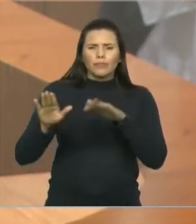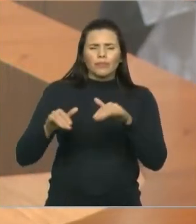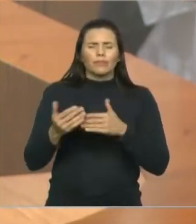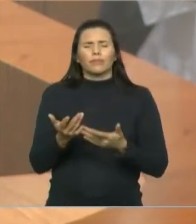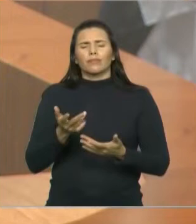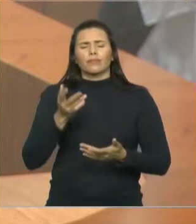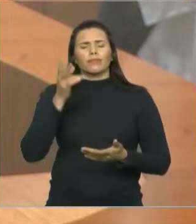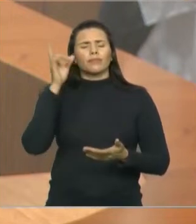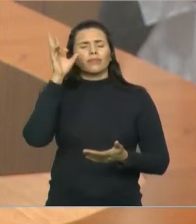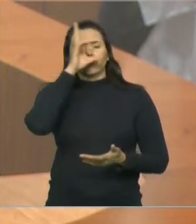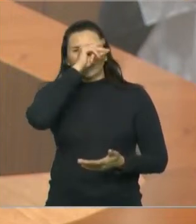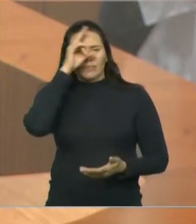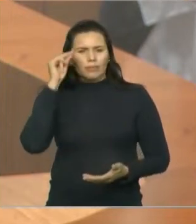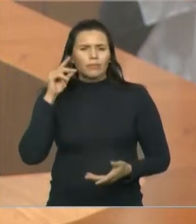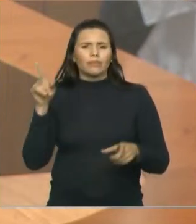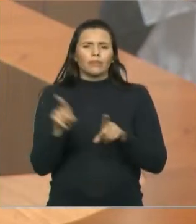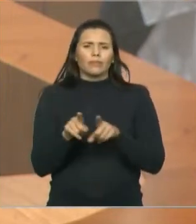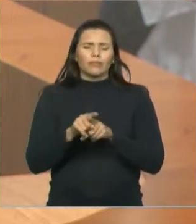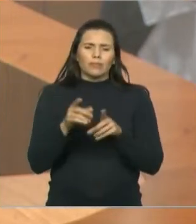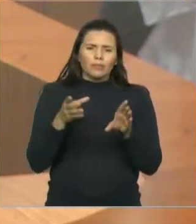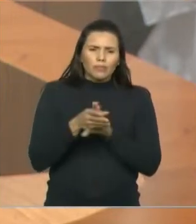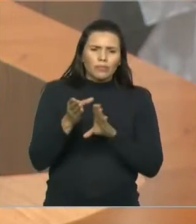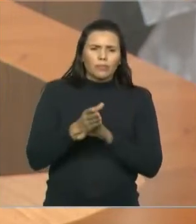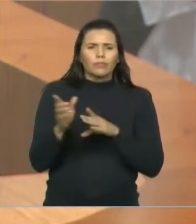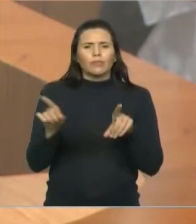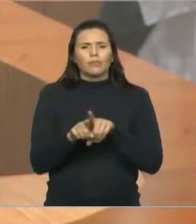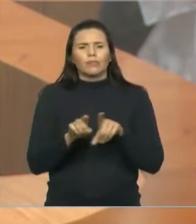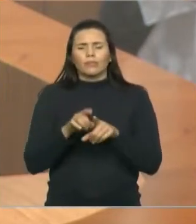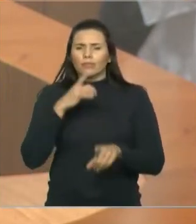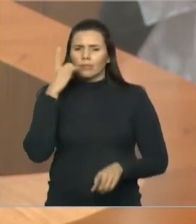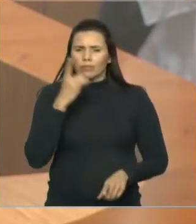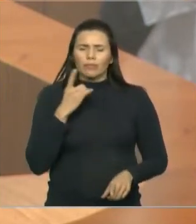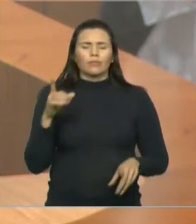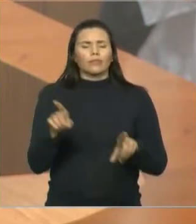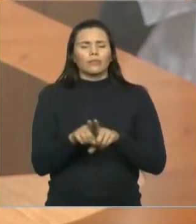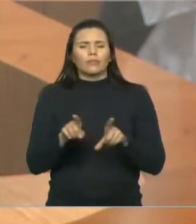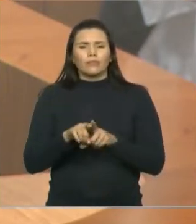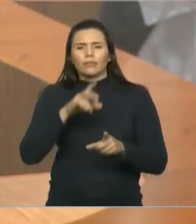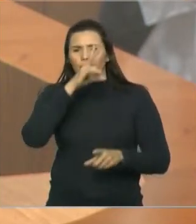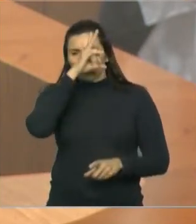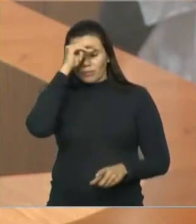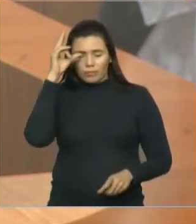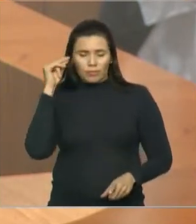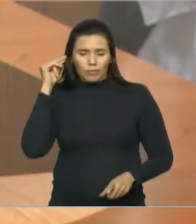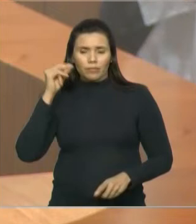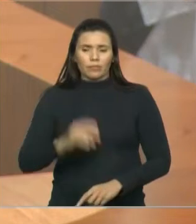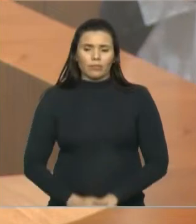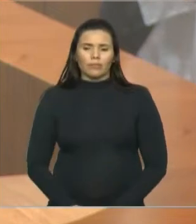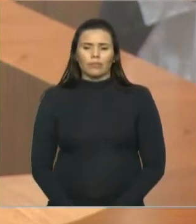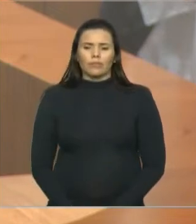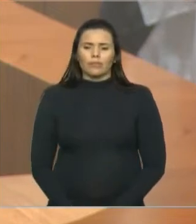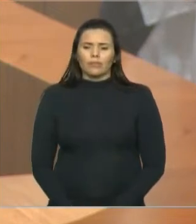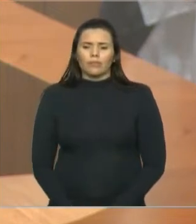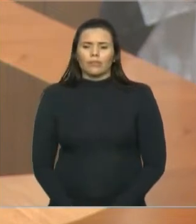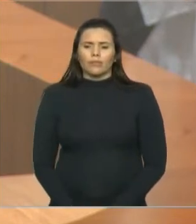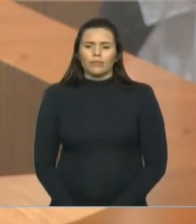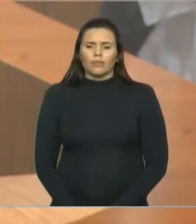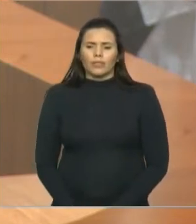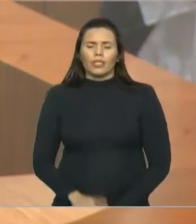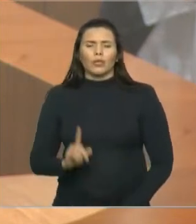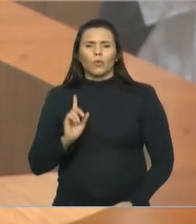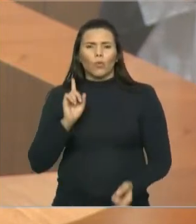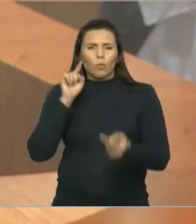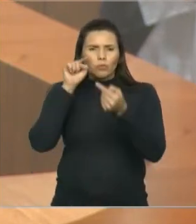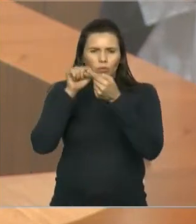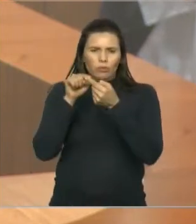os conselhos, chamar os deputados, chamar os prefeitos, e com os números, com certeza, e com metas,